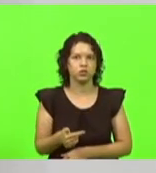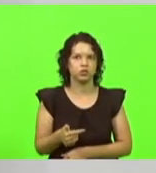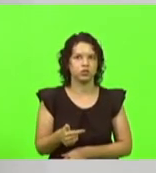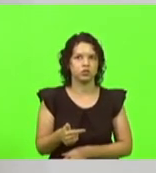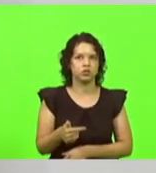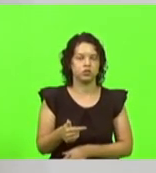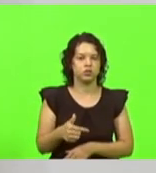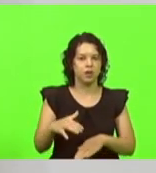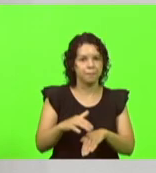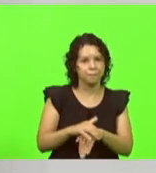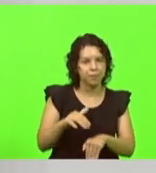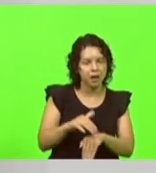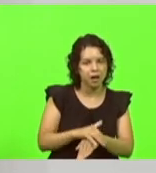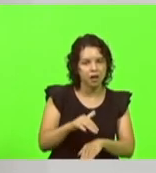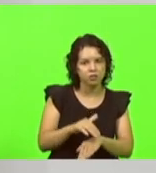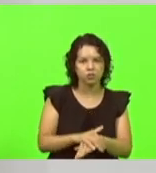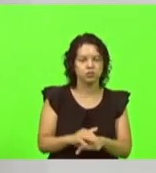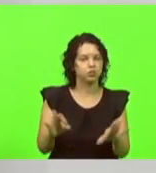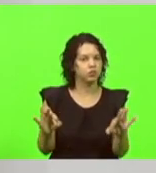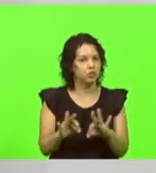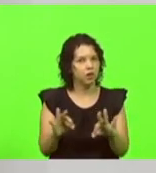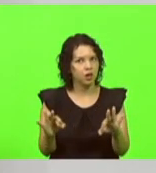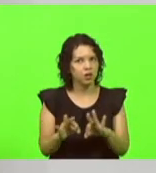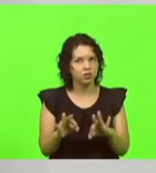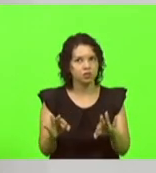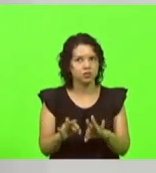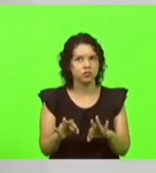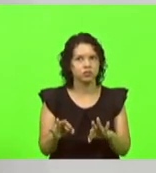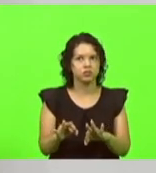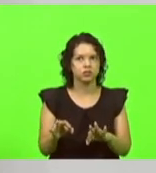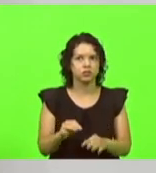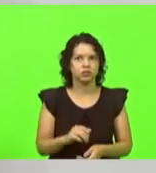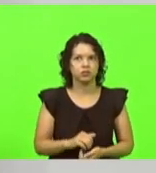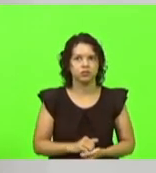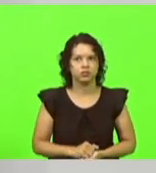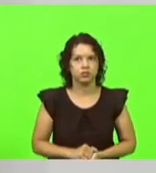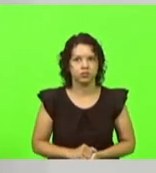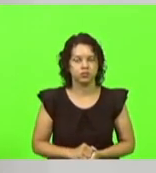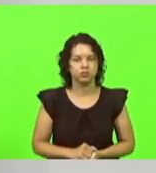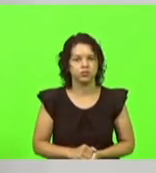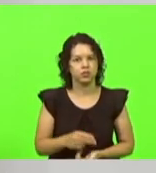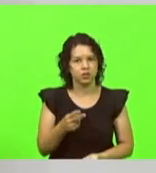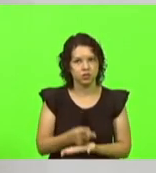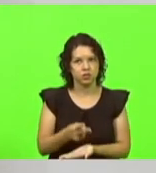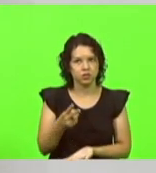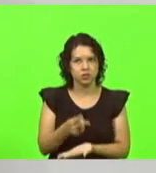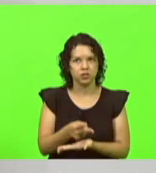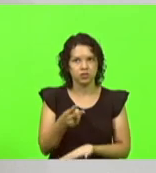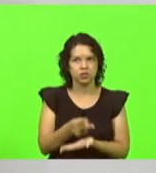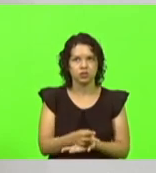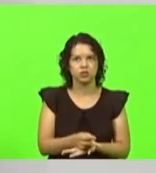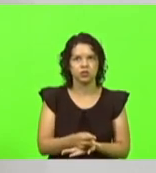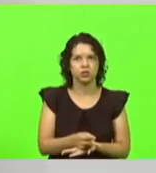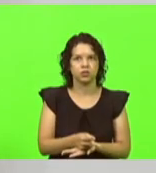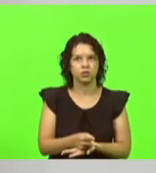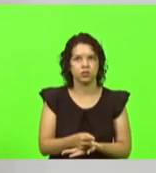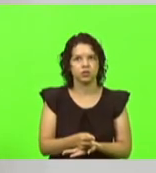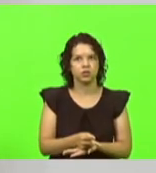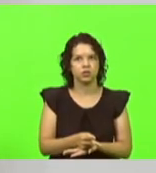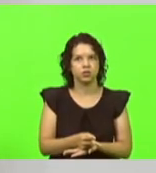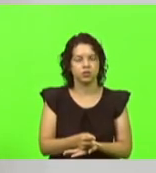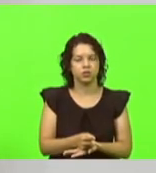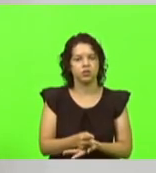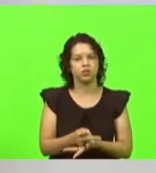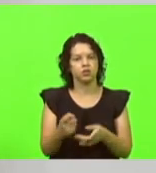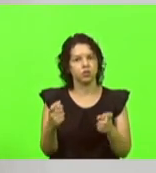calçado, era uma alpargata, mas sempre com mesmas